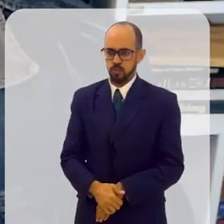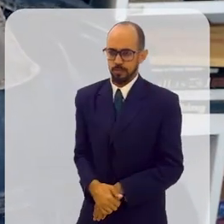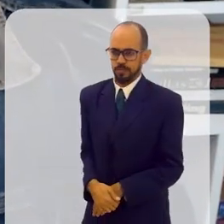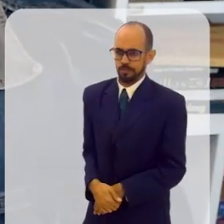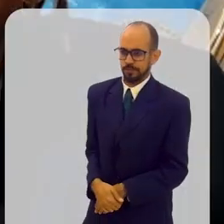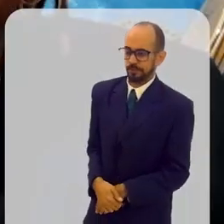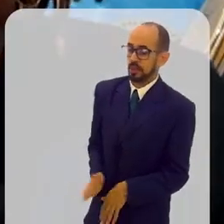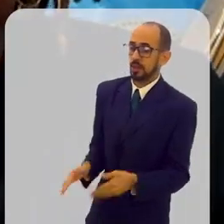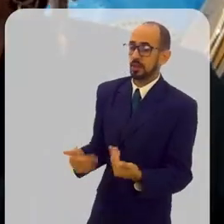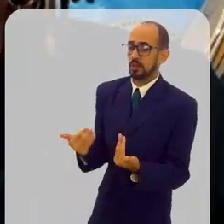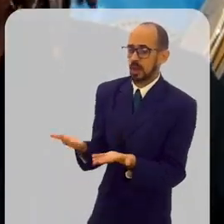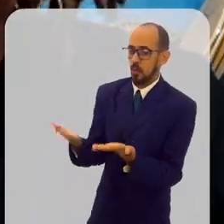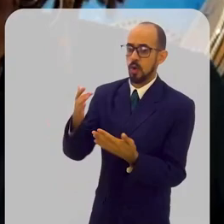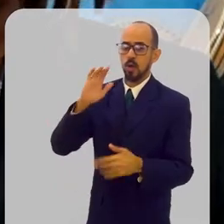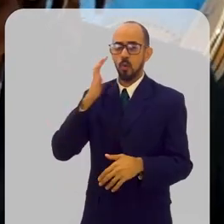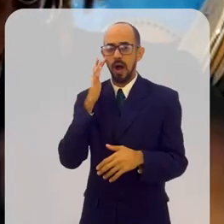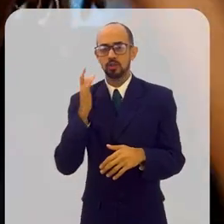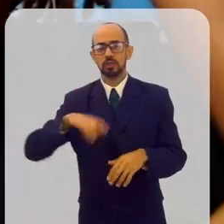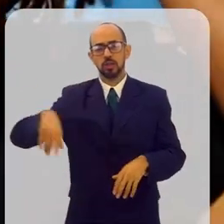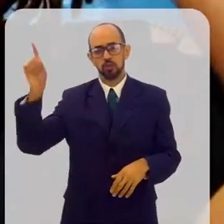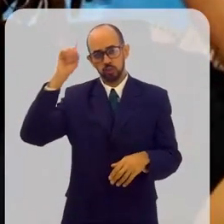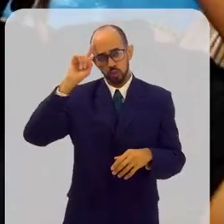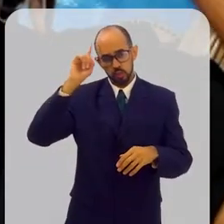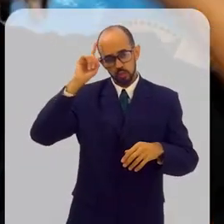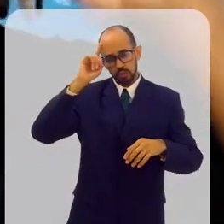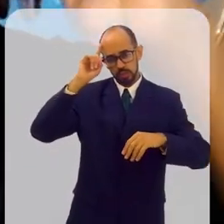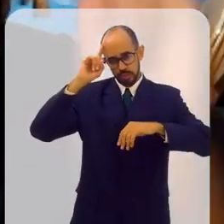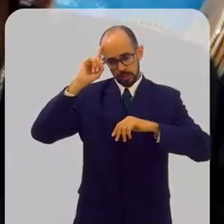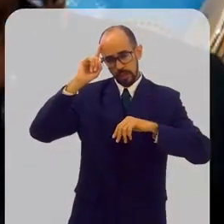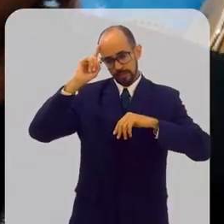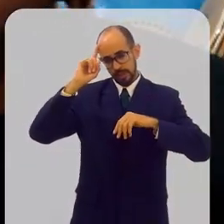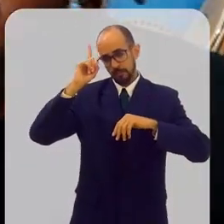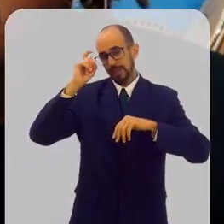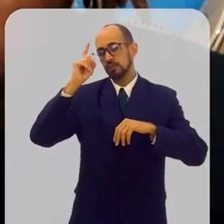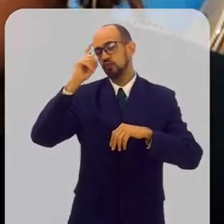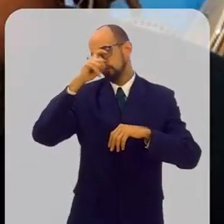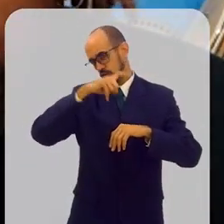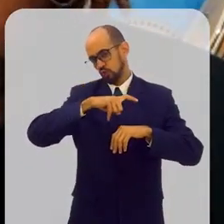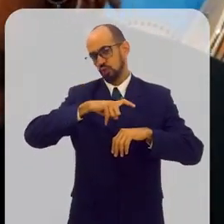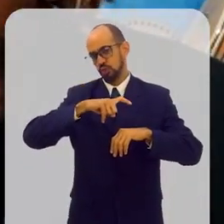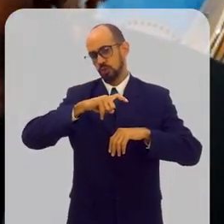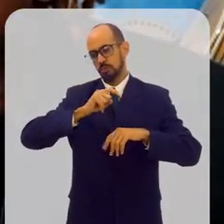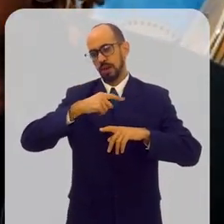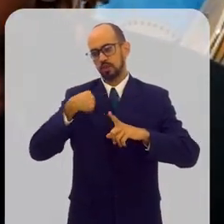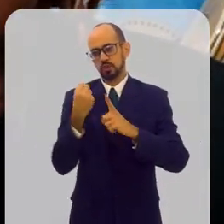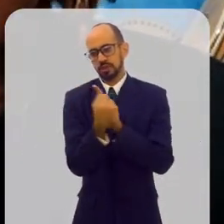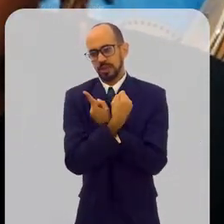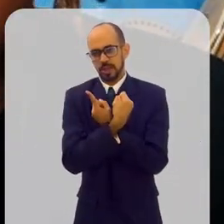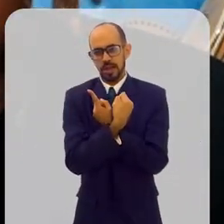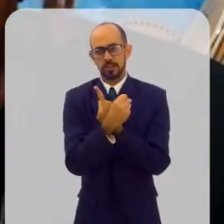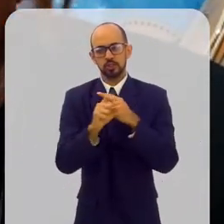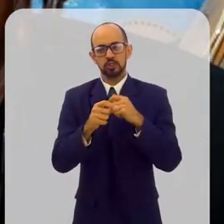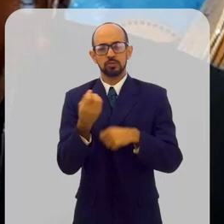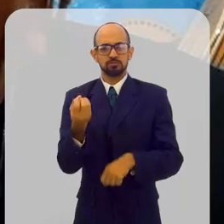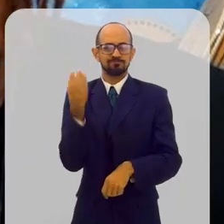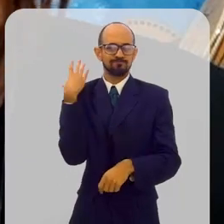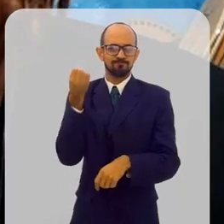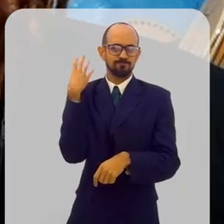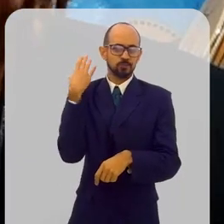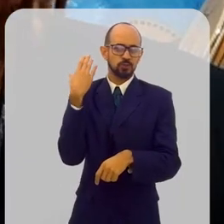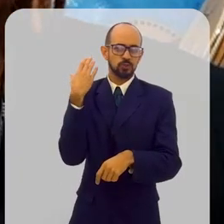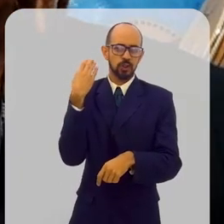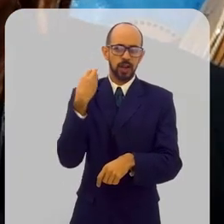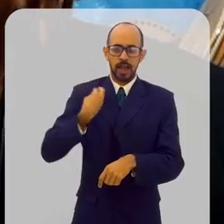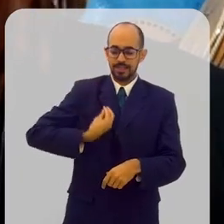sobre isso? Eu acho que está cada vez mais difícil para essa